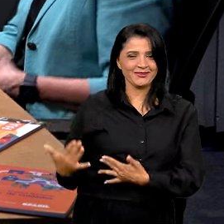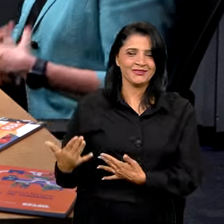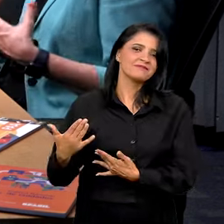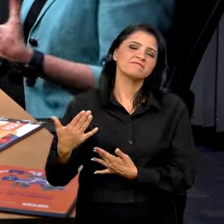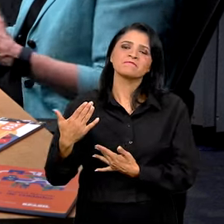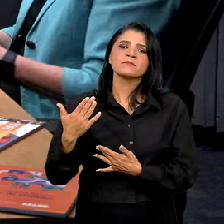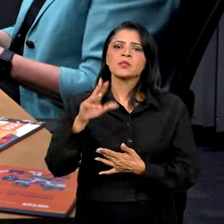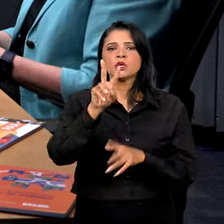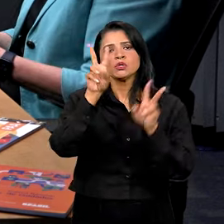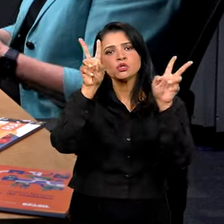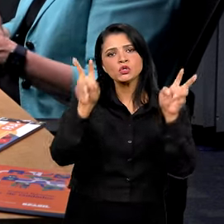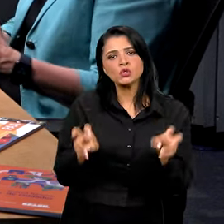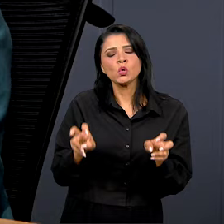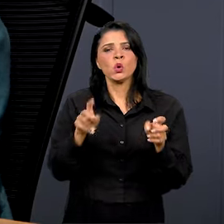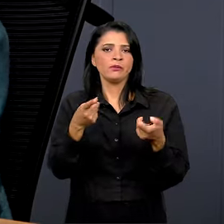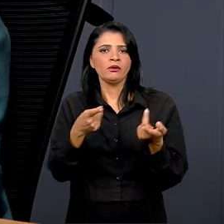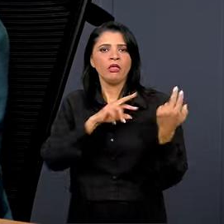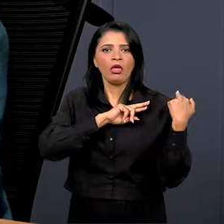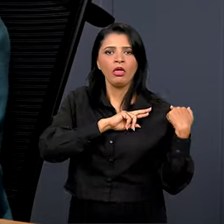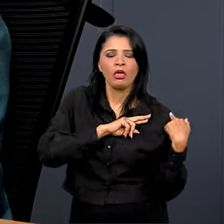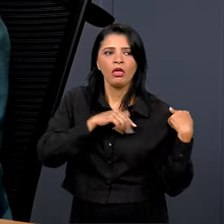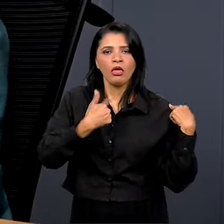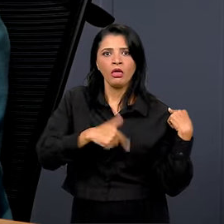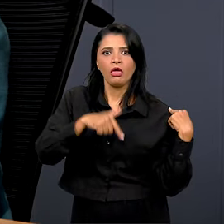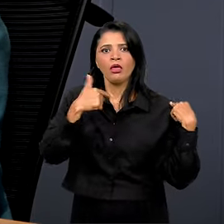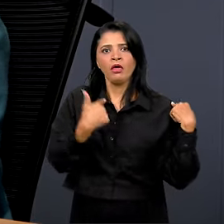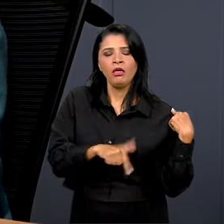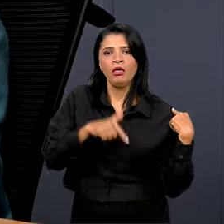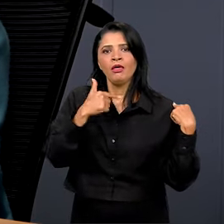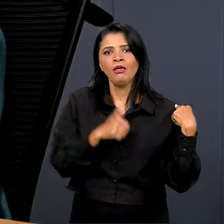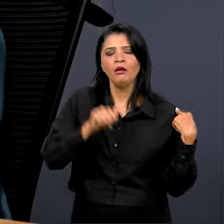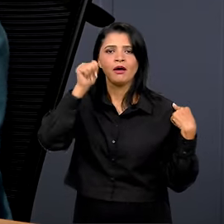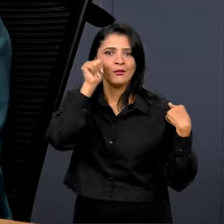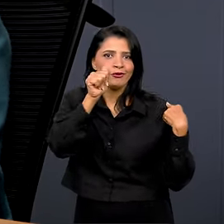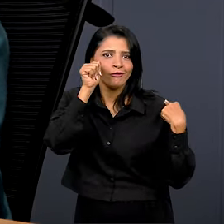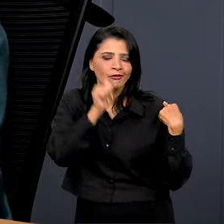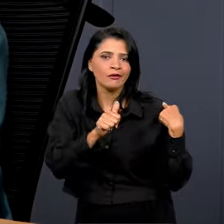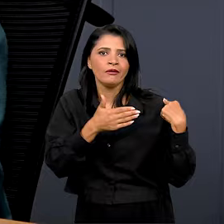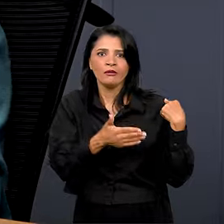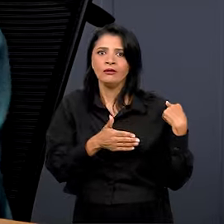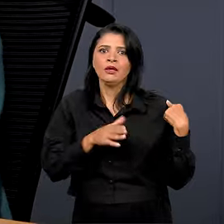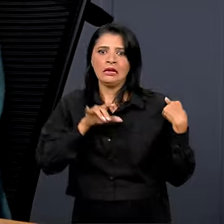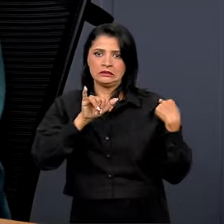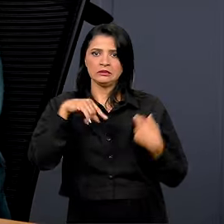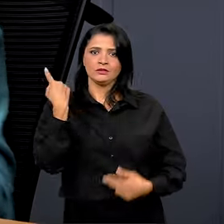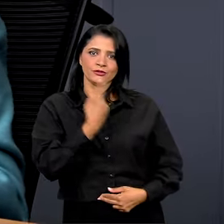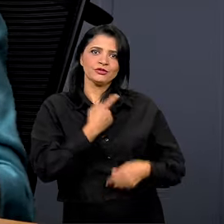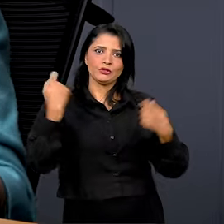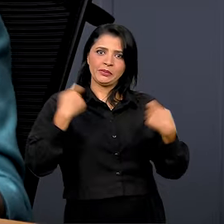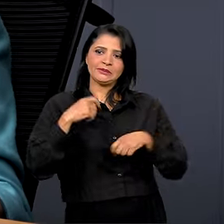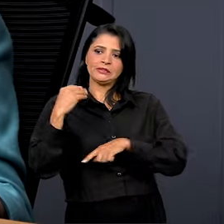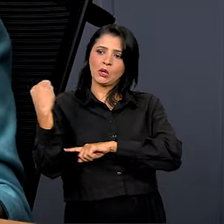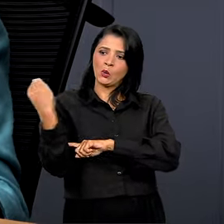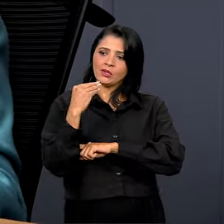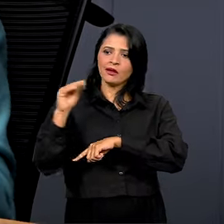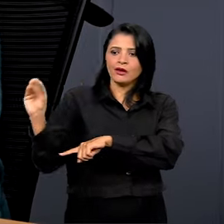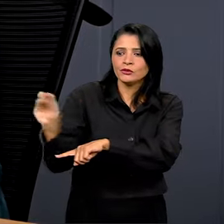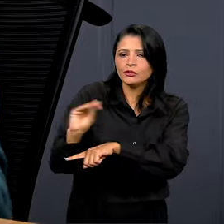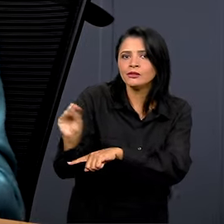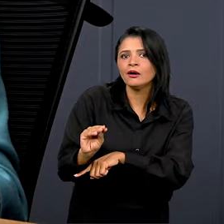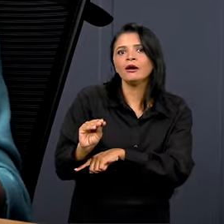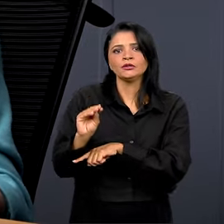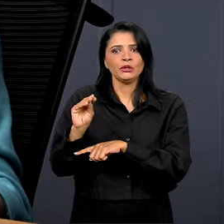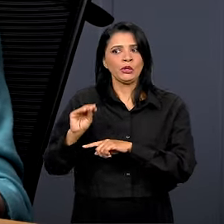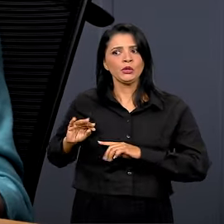né Toda a questão da sobrecarga desse trabalho sobre as mulheres né Se todos nós precisamos de cuidado não são